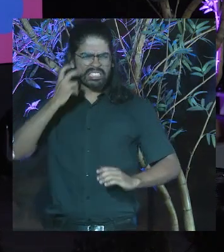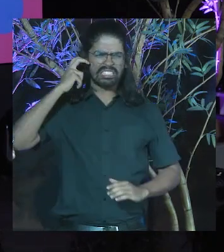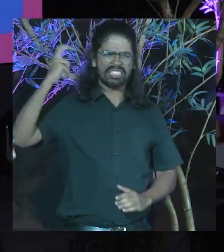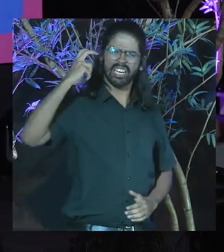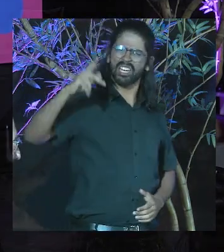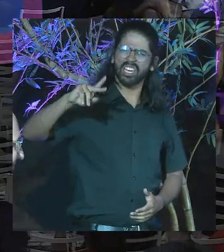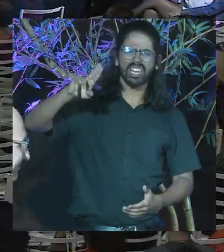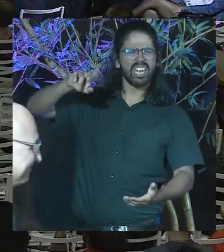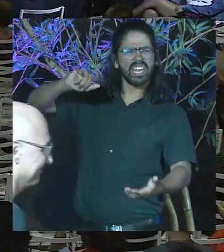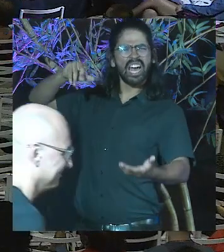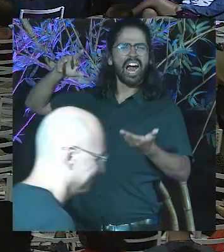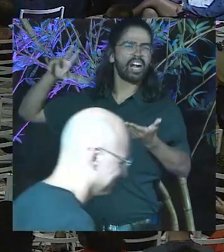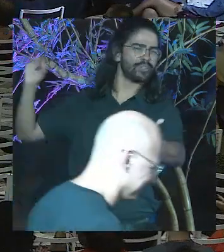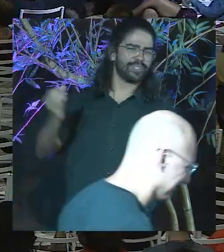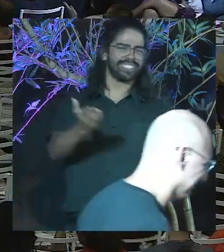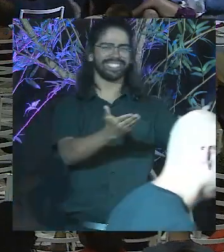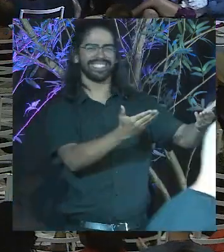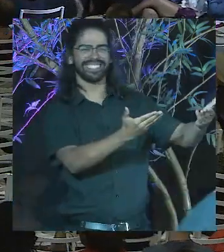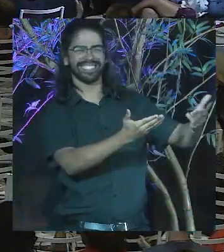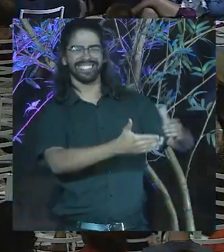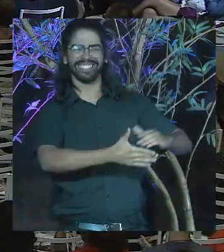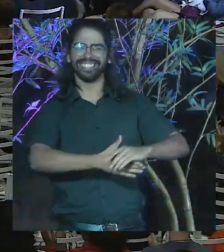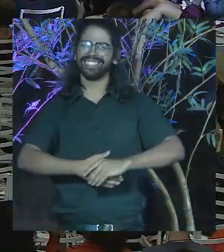inteligentíssimo Ricardo Capra!